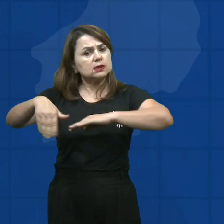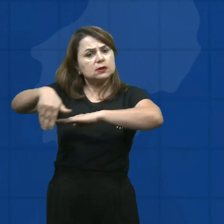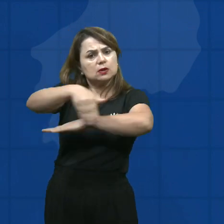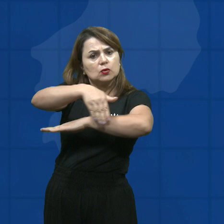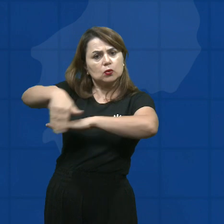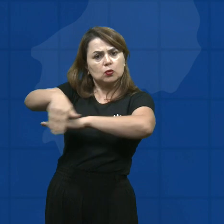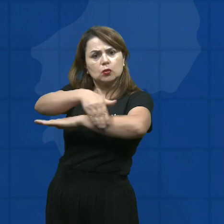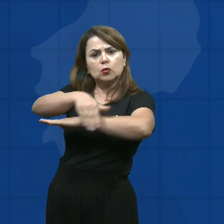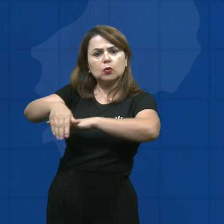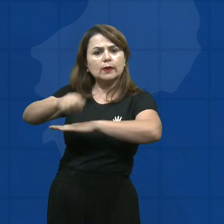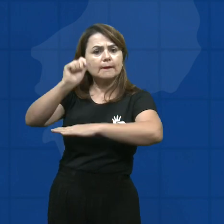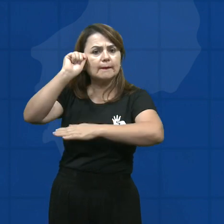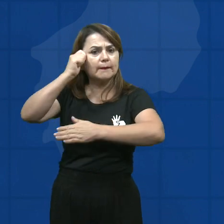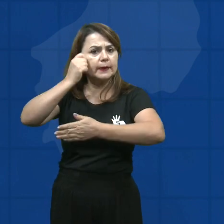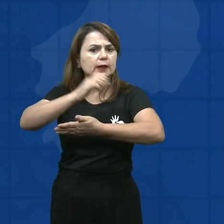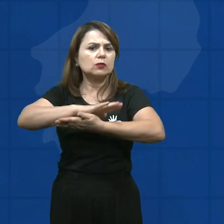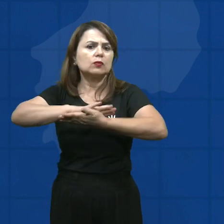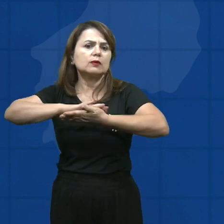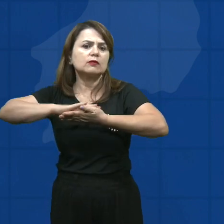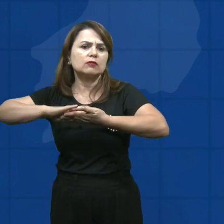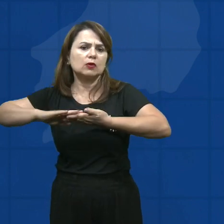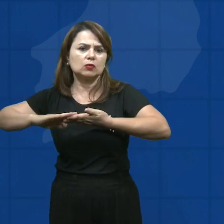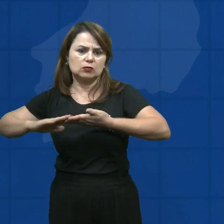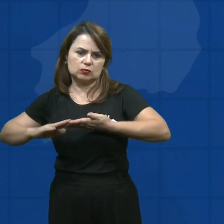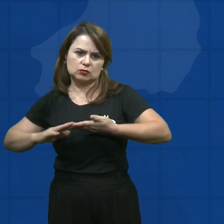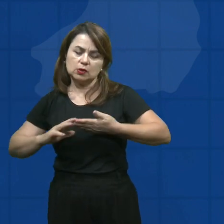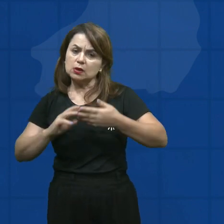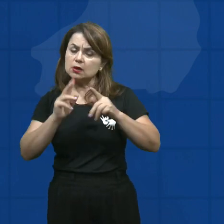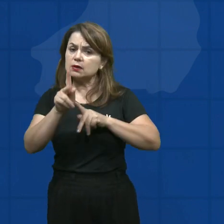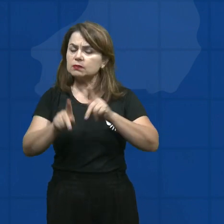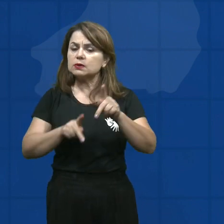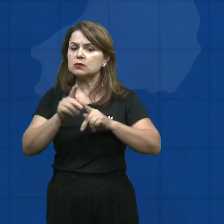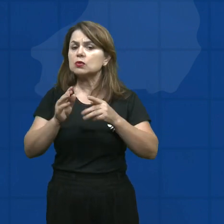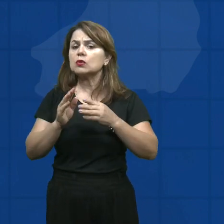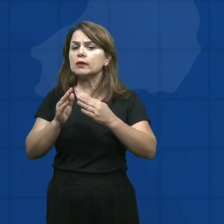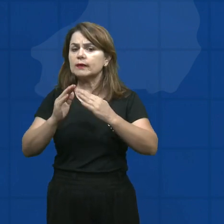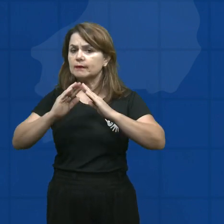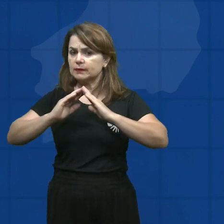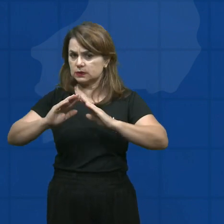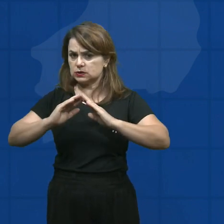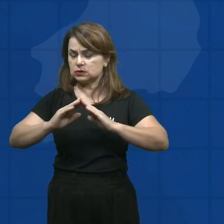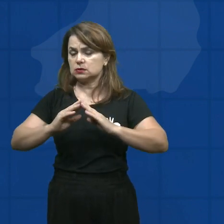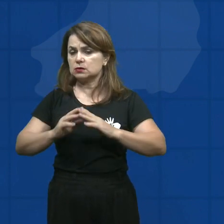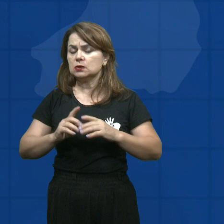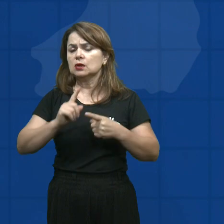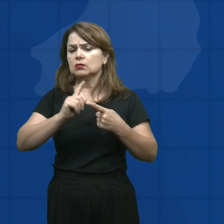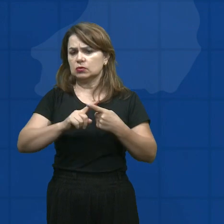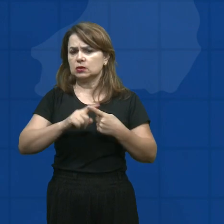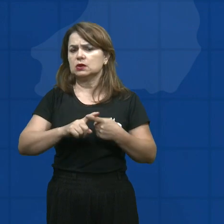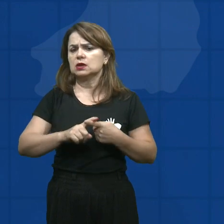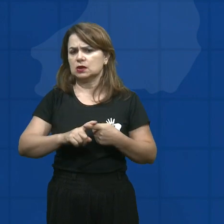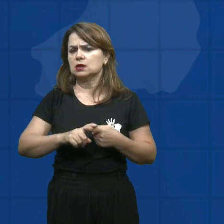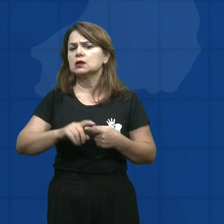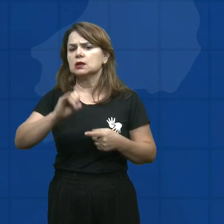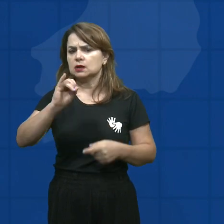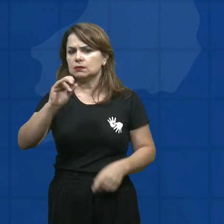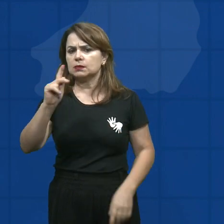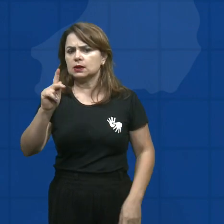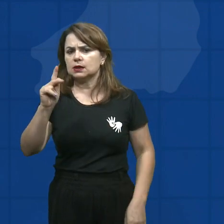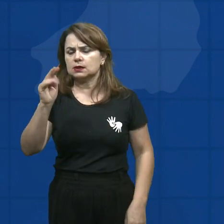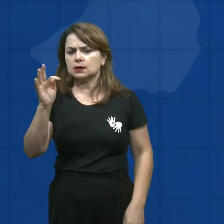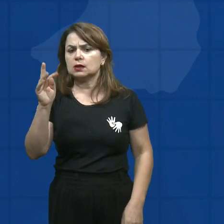os moradores do bairro estão clamando a falta do asfalto, pagam seus IPTUs para terem a